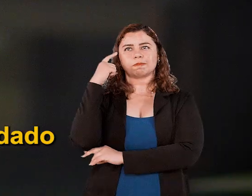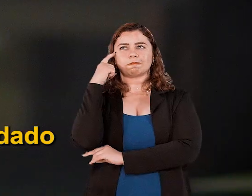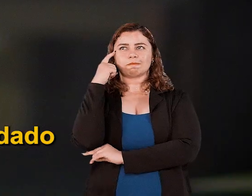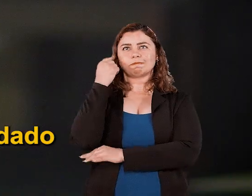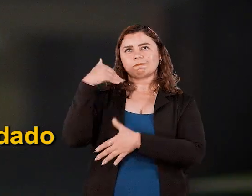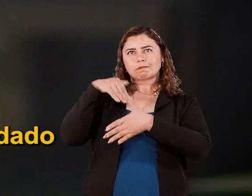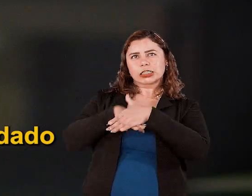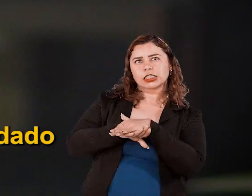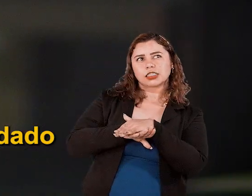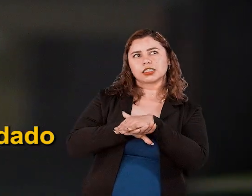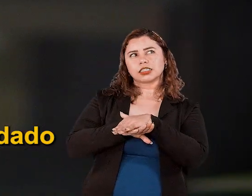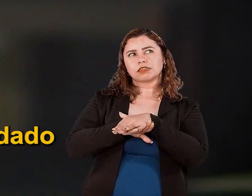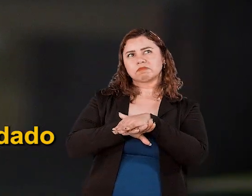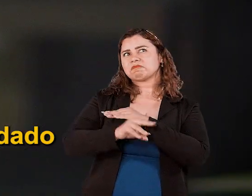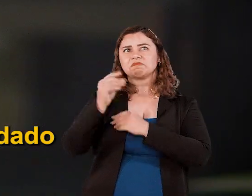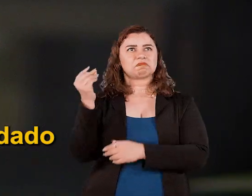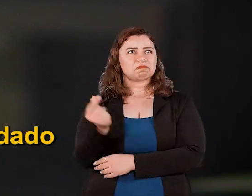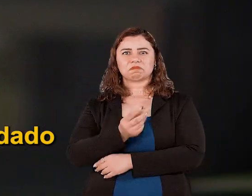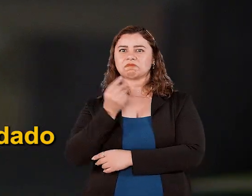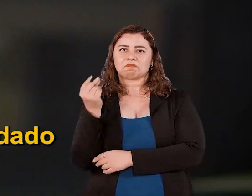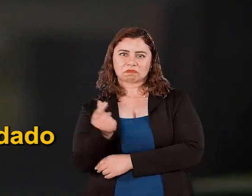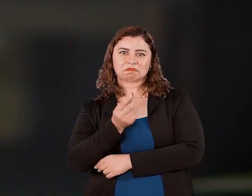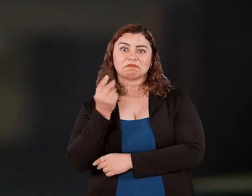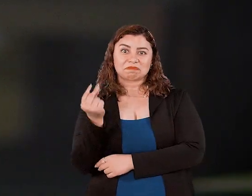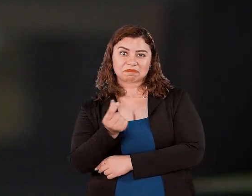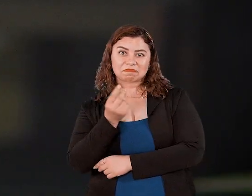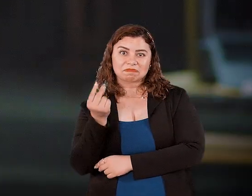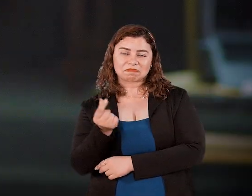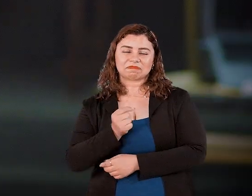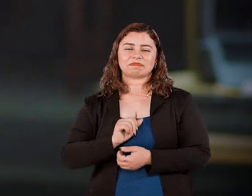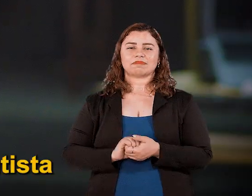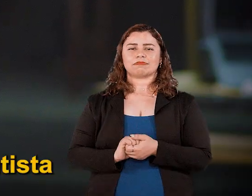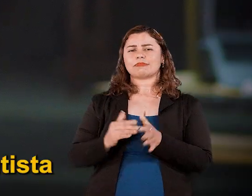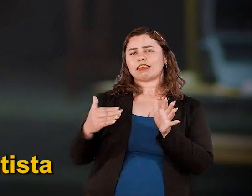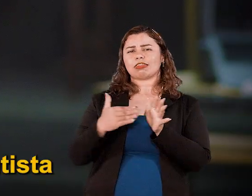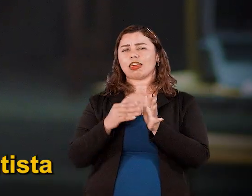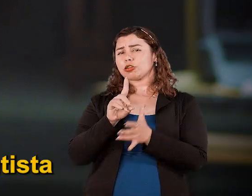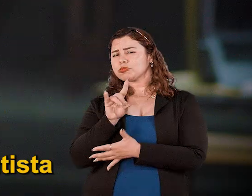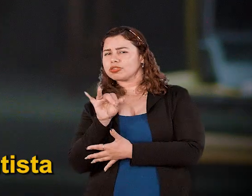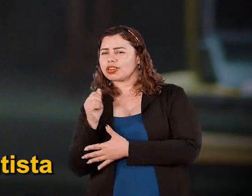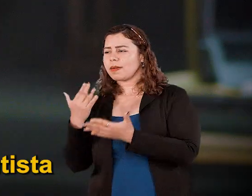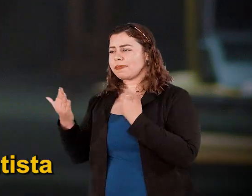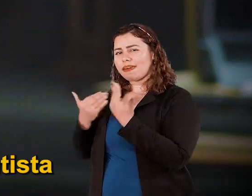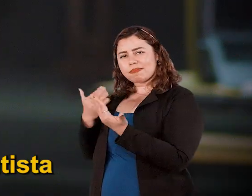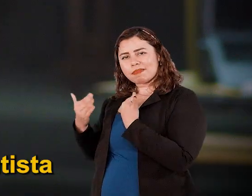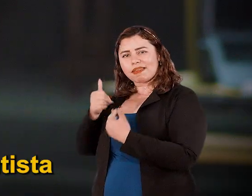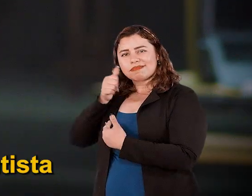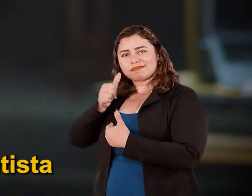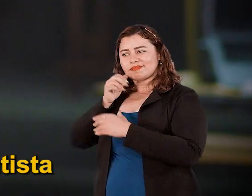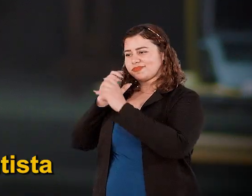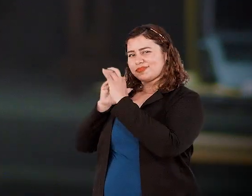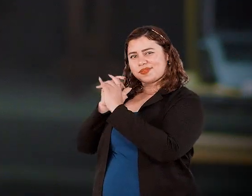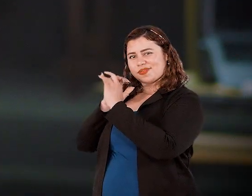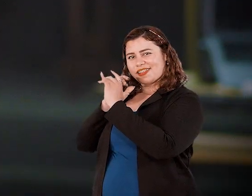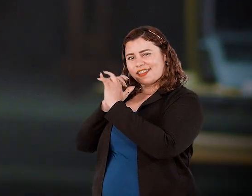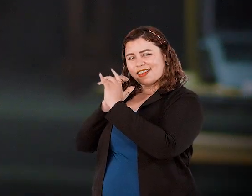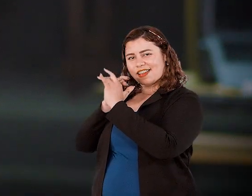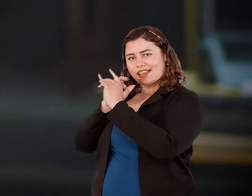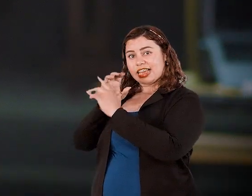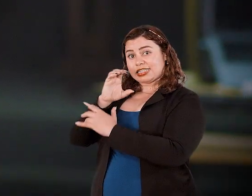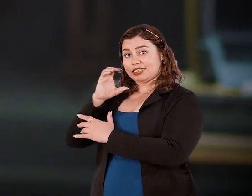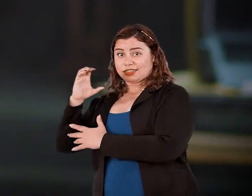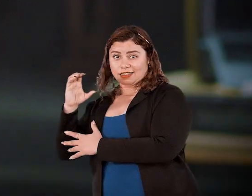com esse arquivo guardado por um bom tempo, até que um dia eu estava conversando com a flautista